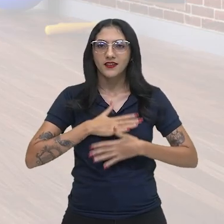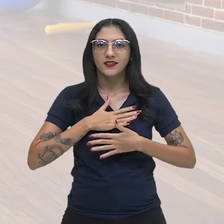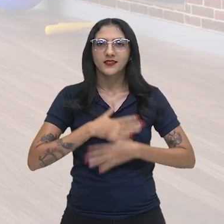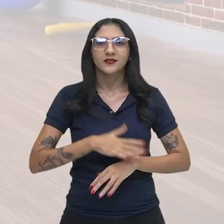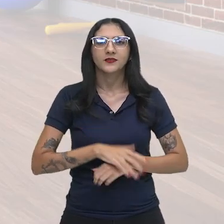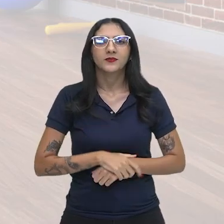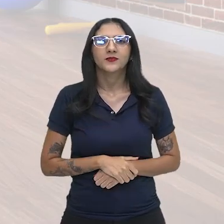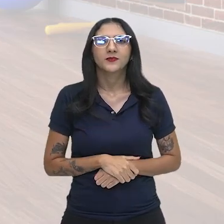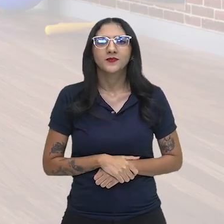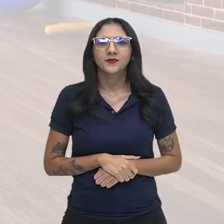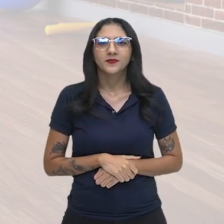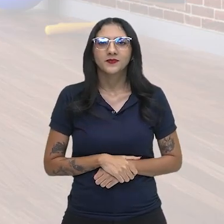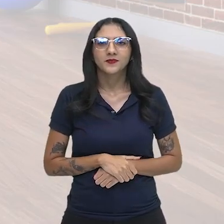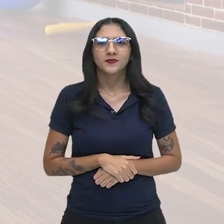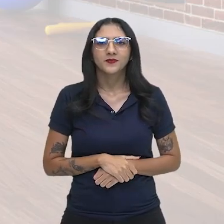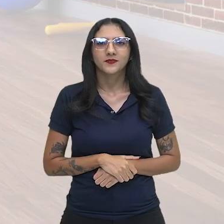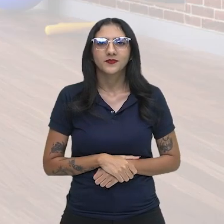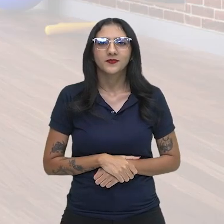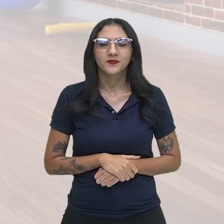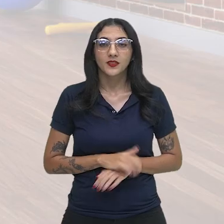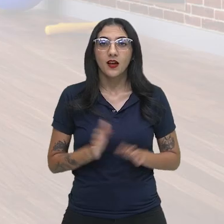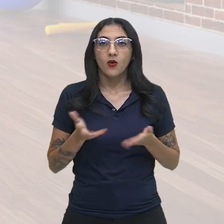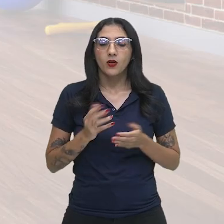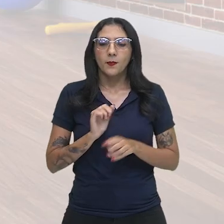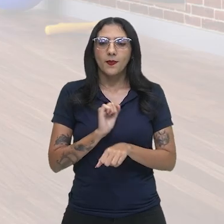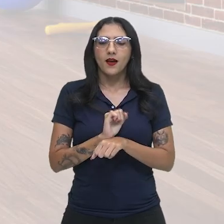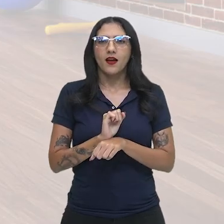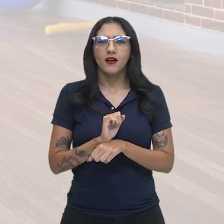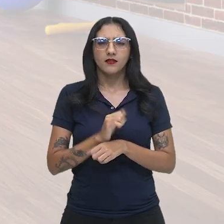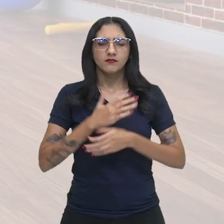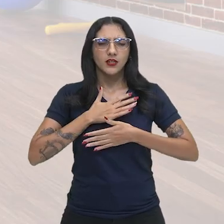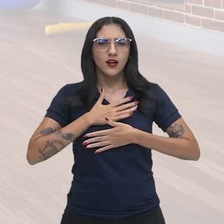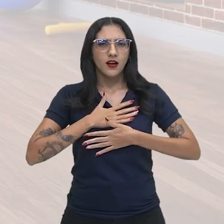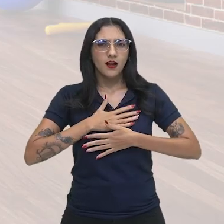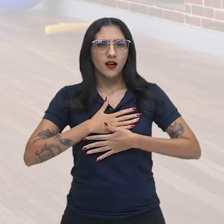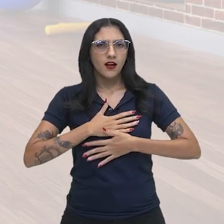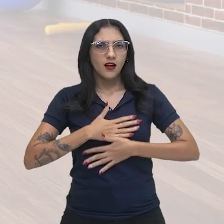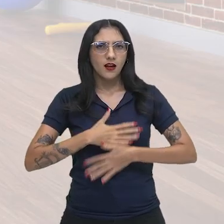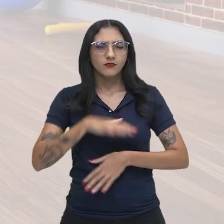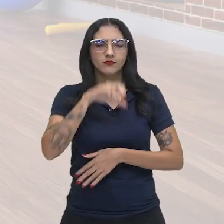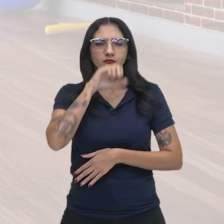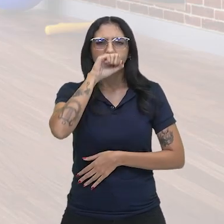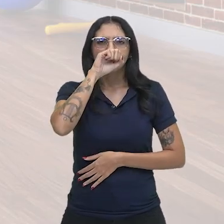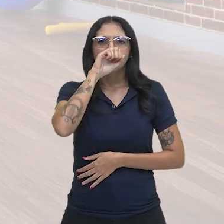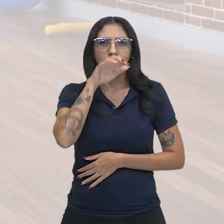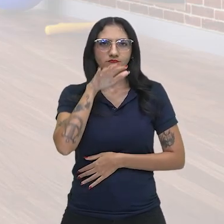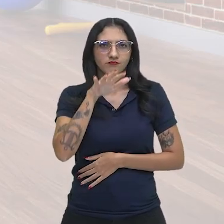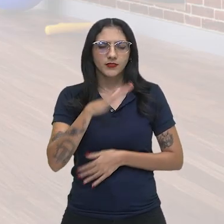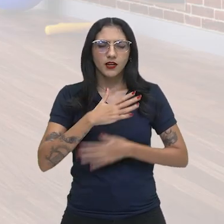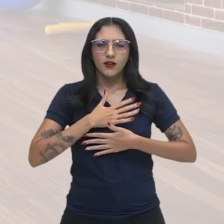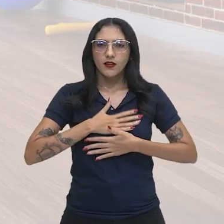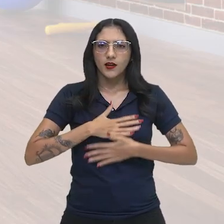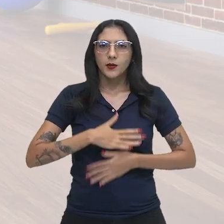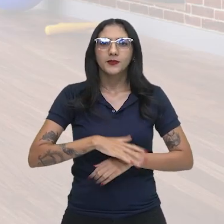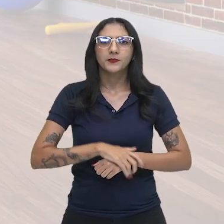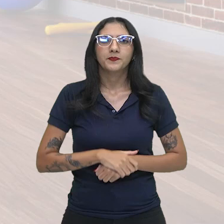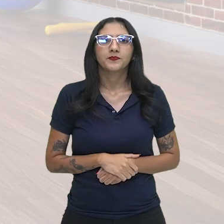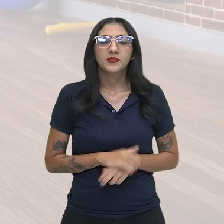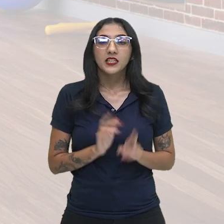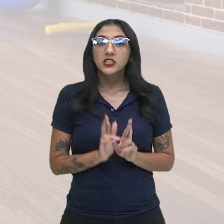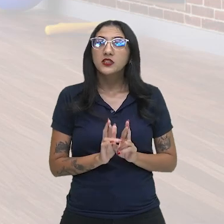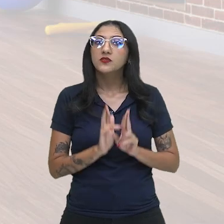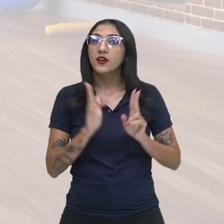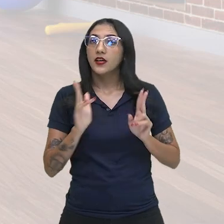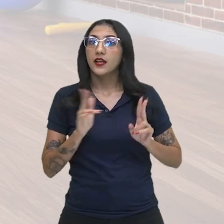Muito bem. Dá uma pausa agora. Continua respirando. Bom, diferente da